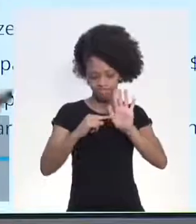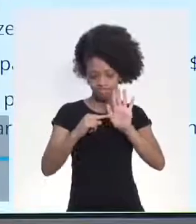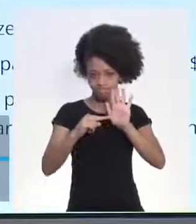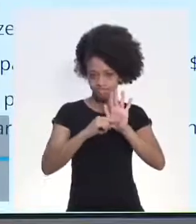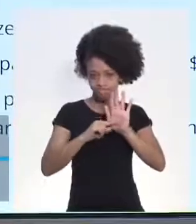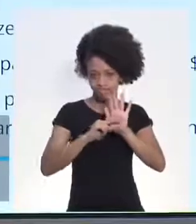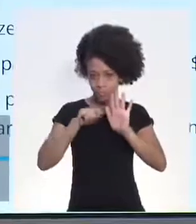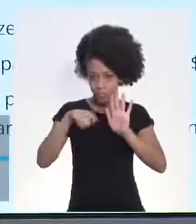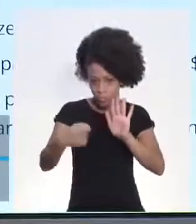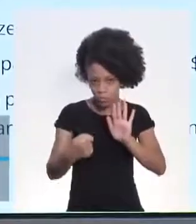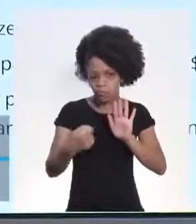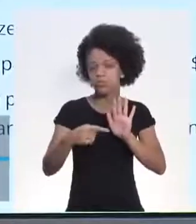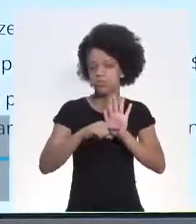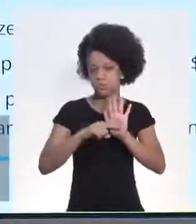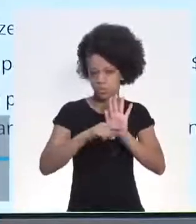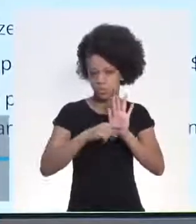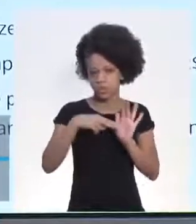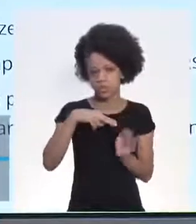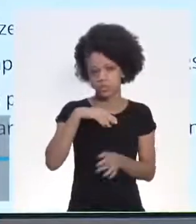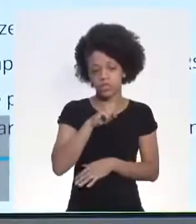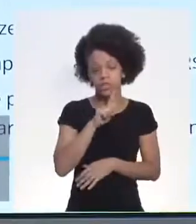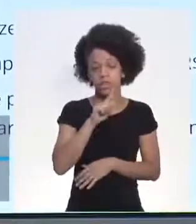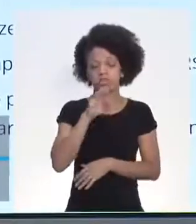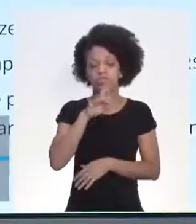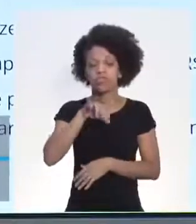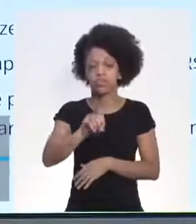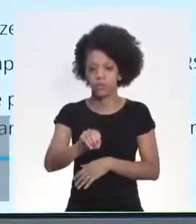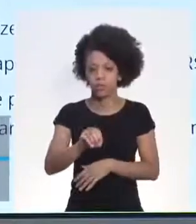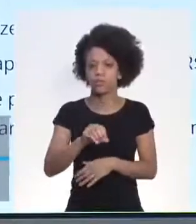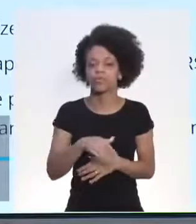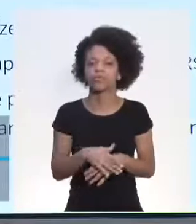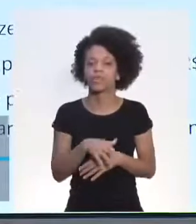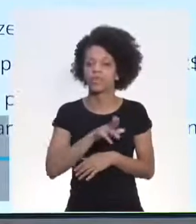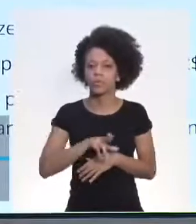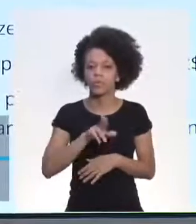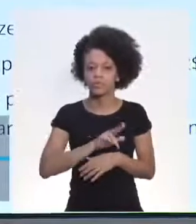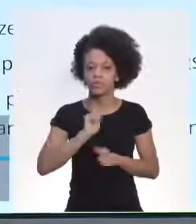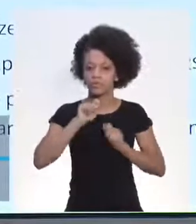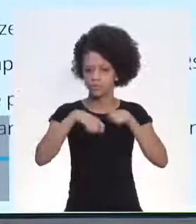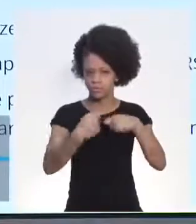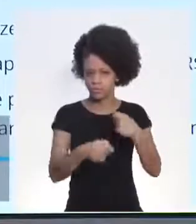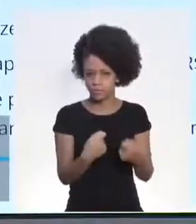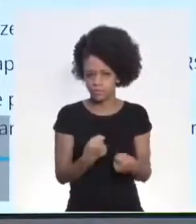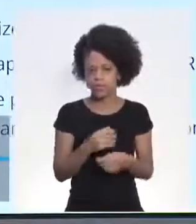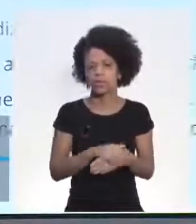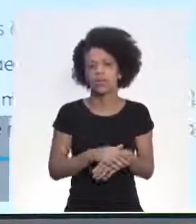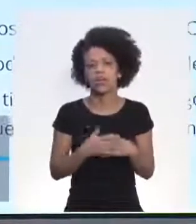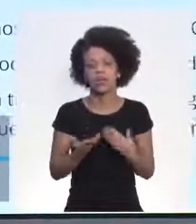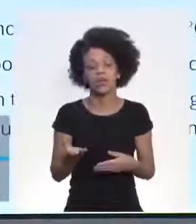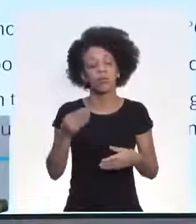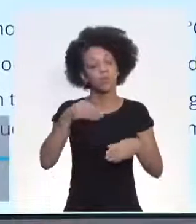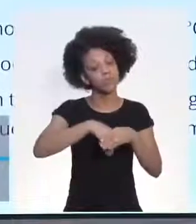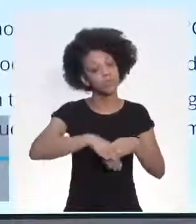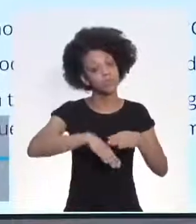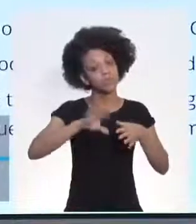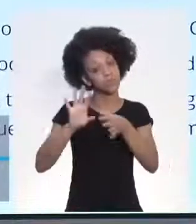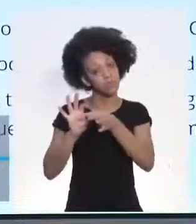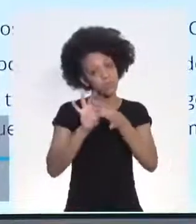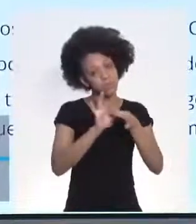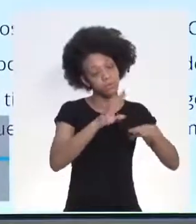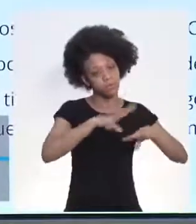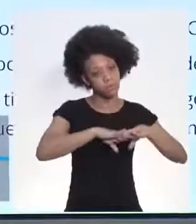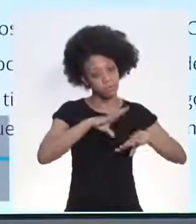aí por um número negativo. É verdade. Nós utilizamos essa relação, né, essa simbologia, como dentro da matemática, muitas coisas